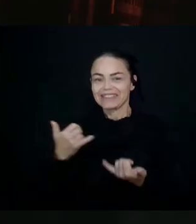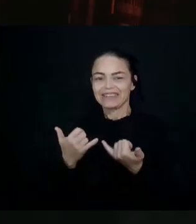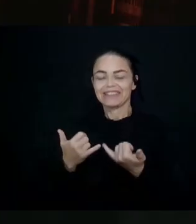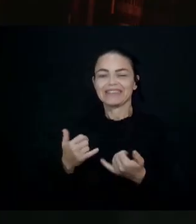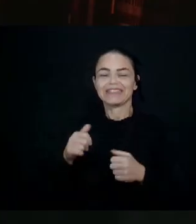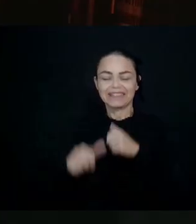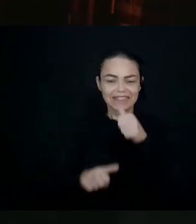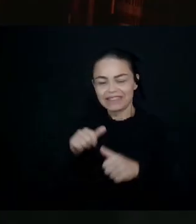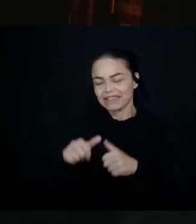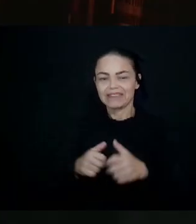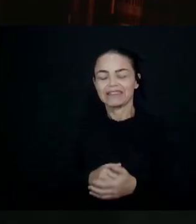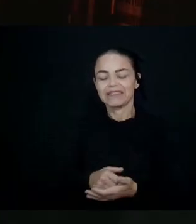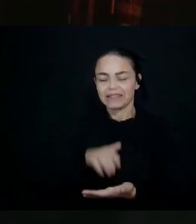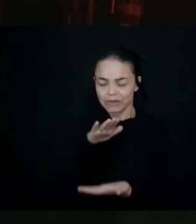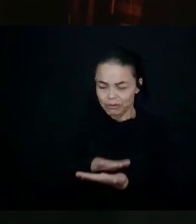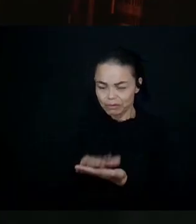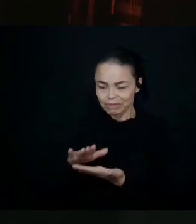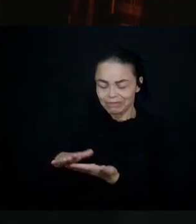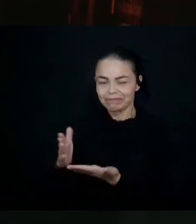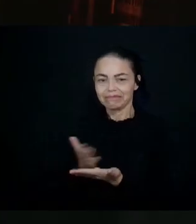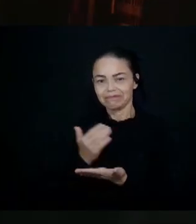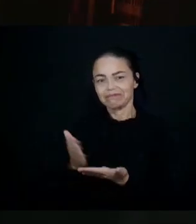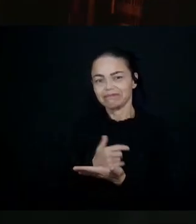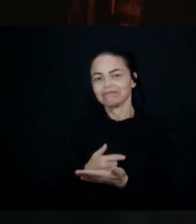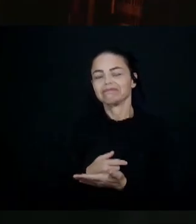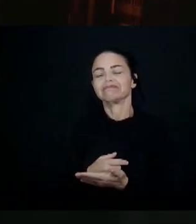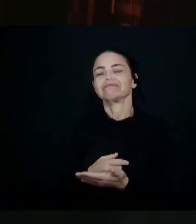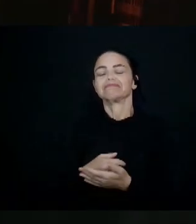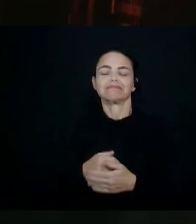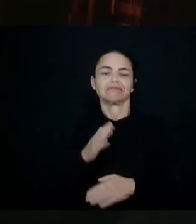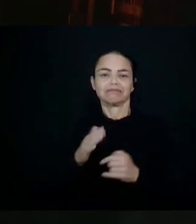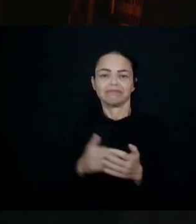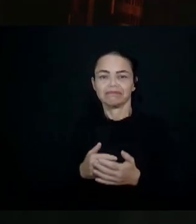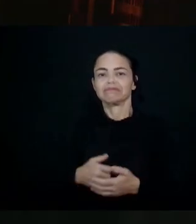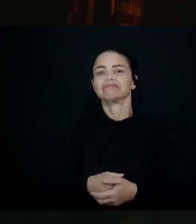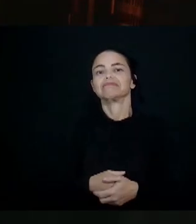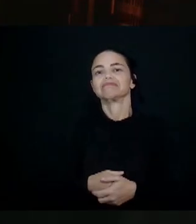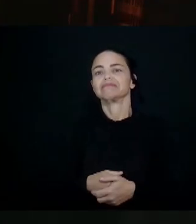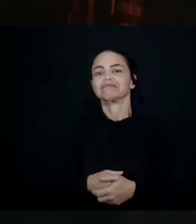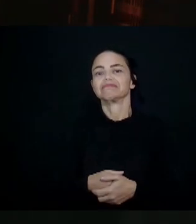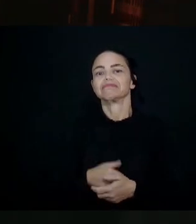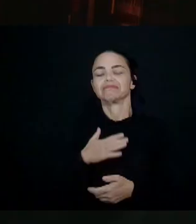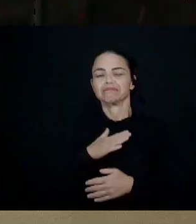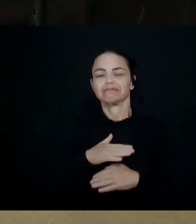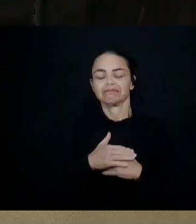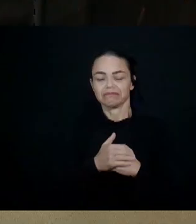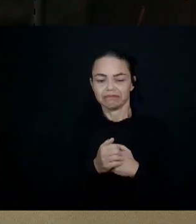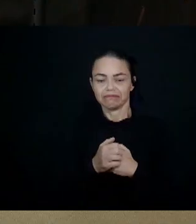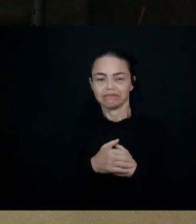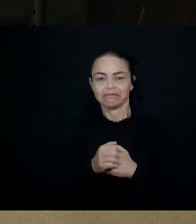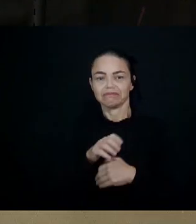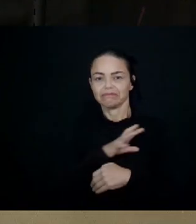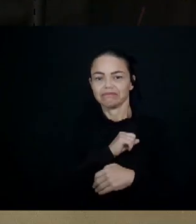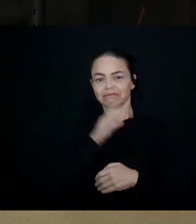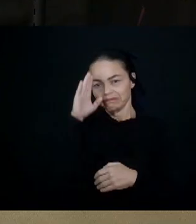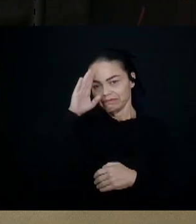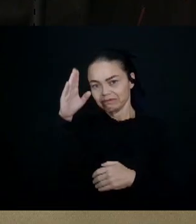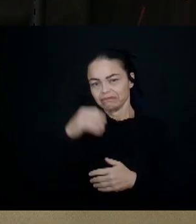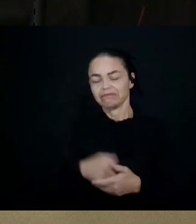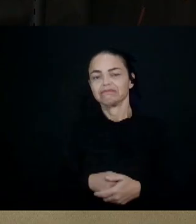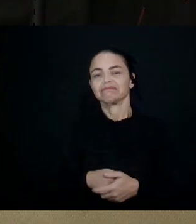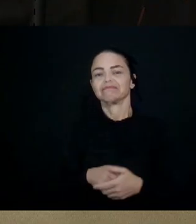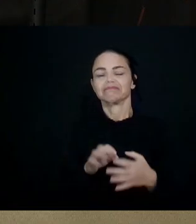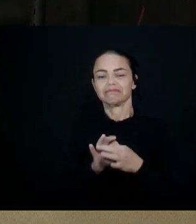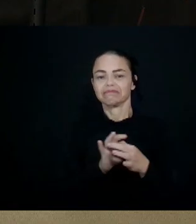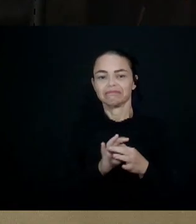colar figurinha. Então, acho que é tudo válido quando a gente faz com carinho e com amor, e principalmente quando a gente fala de conexão entre pais